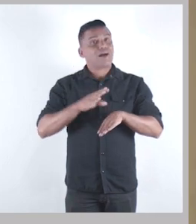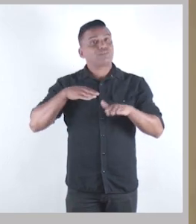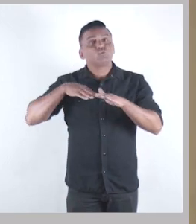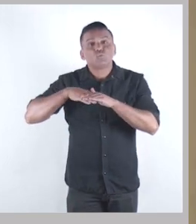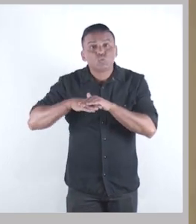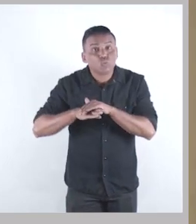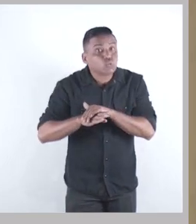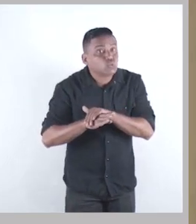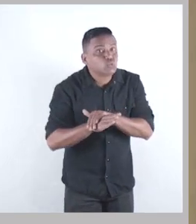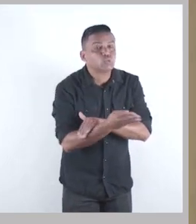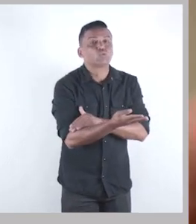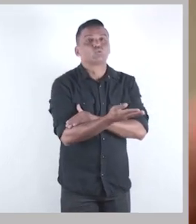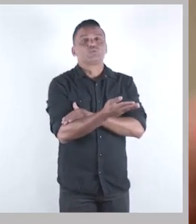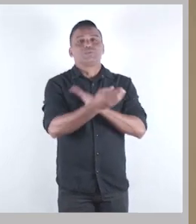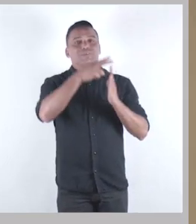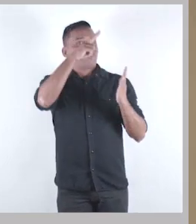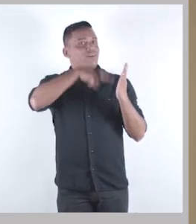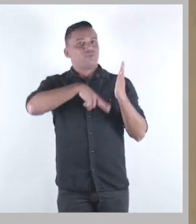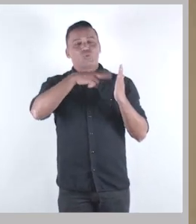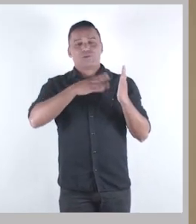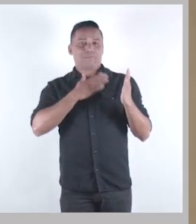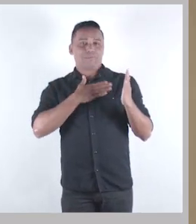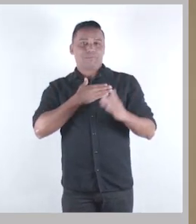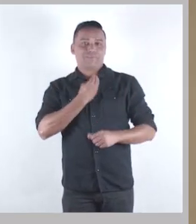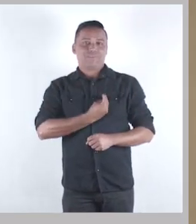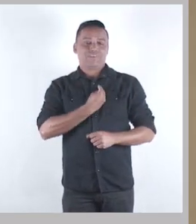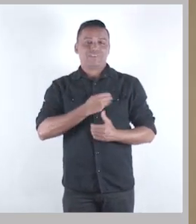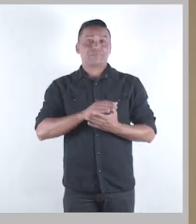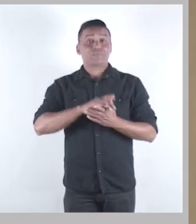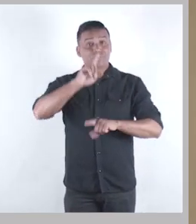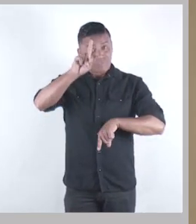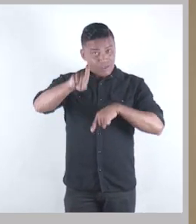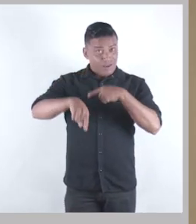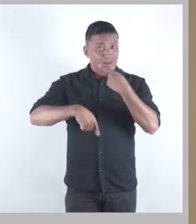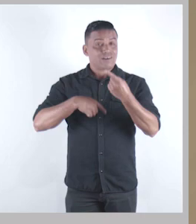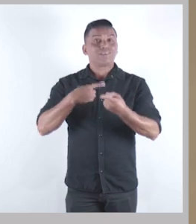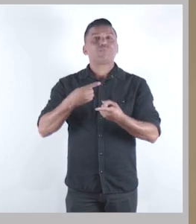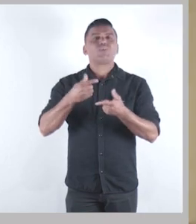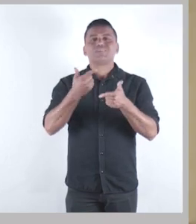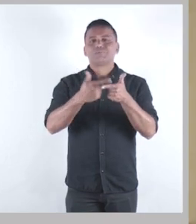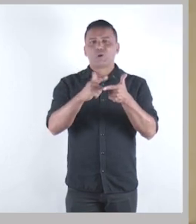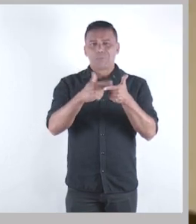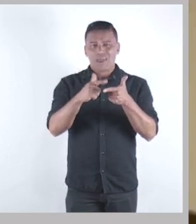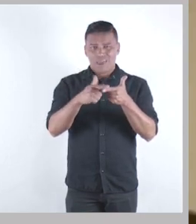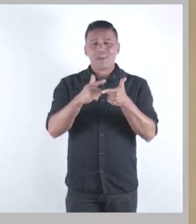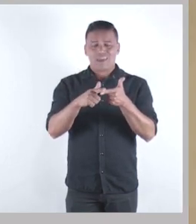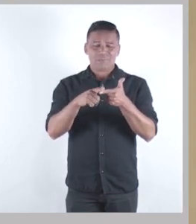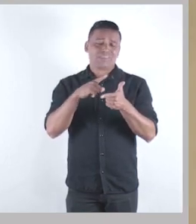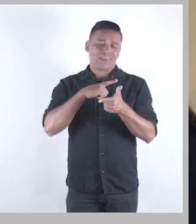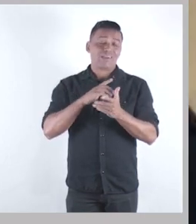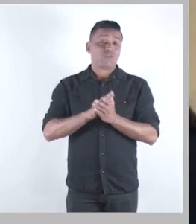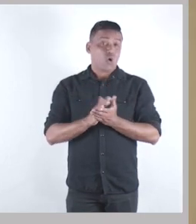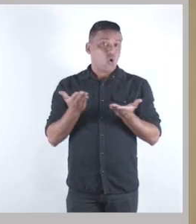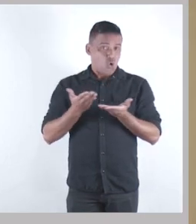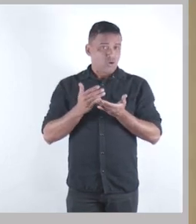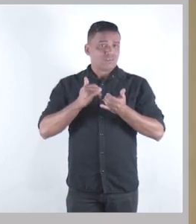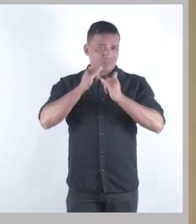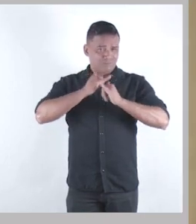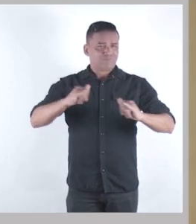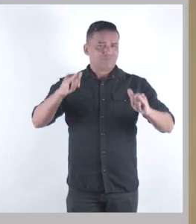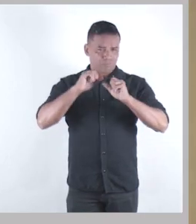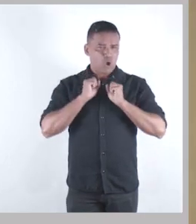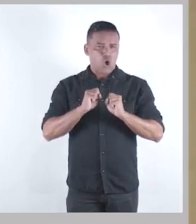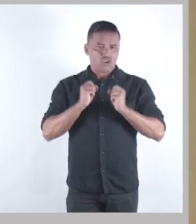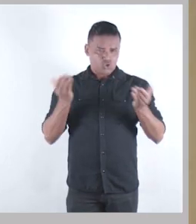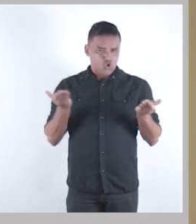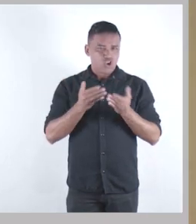da leitura, né? Isso foi ótimo. É claro, depois demos um pequeno problema que hoje eu posso contar muito à vontade, já tenho 60 anos,